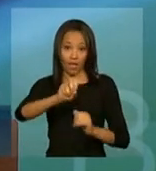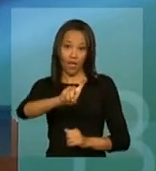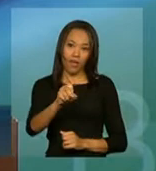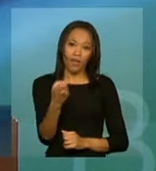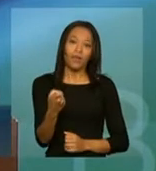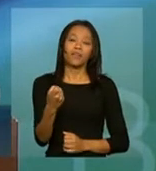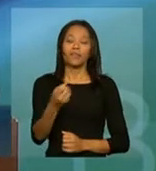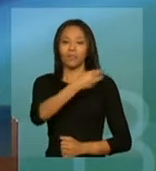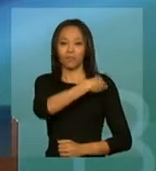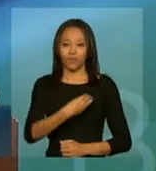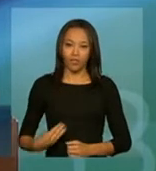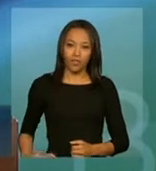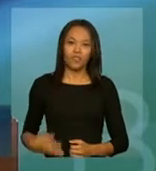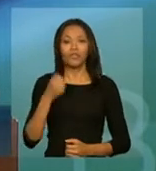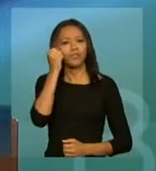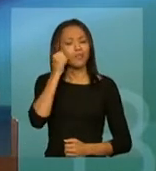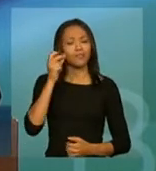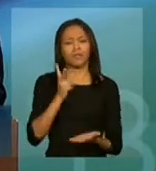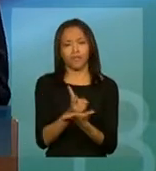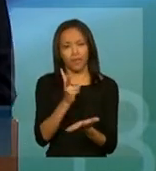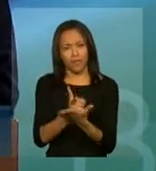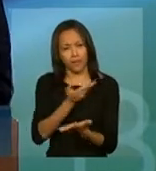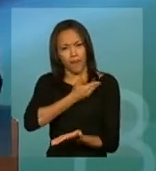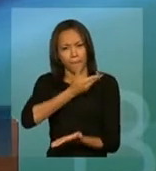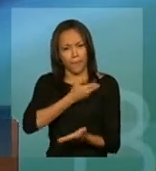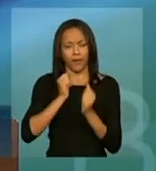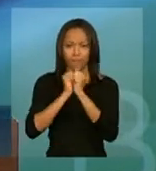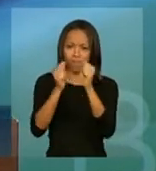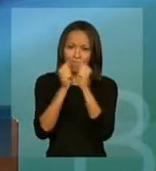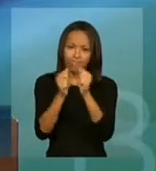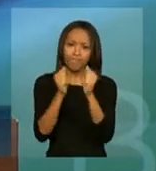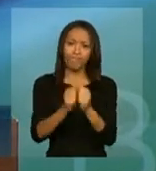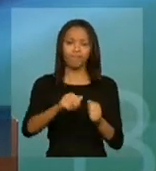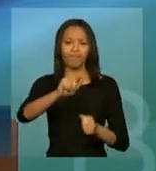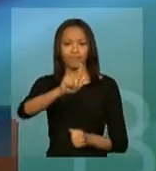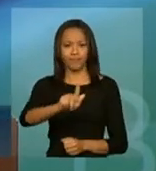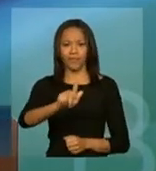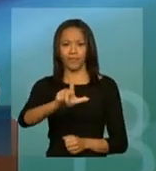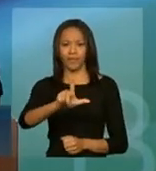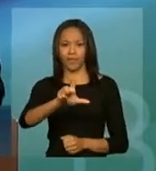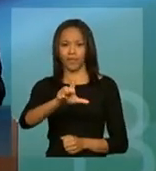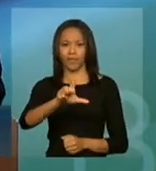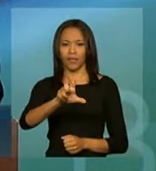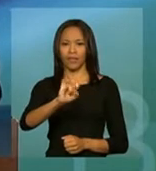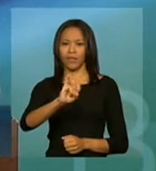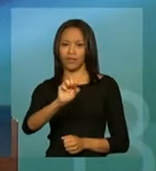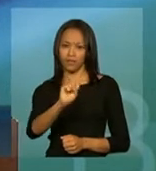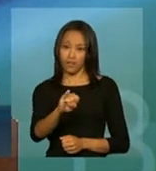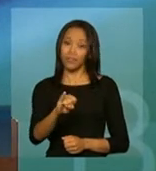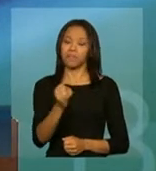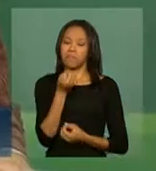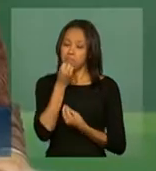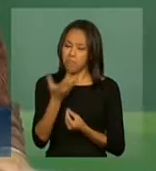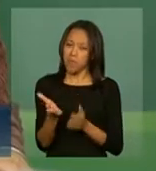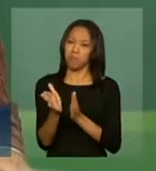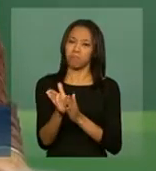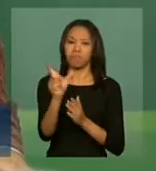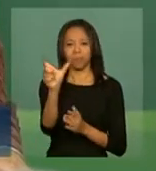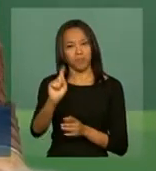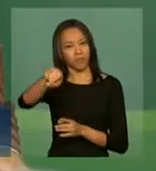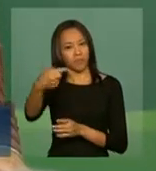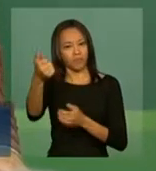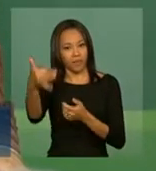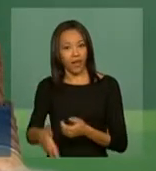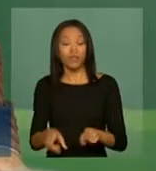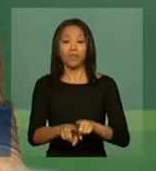ex-ministra, senadora, sempre amiga e companheira, Gleisi Hoffmann. Falarei de você mais adiante.